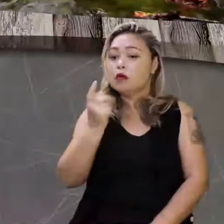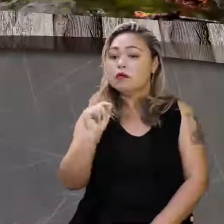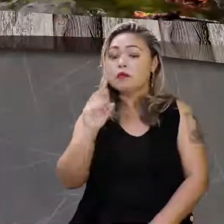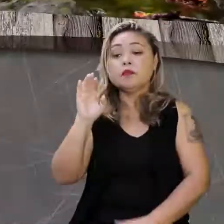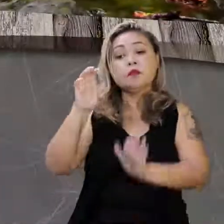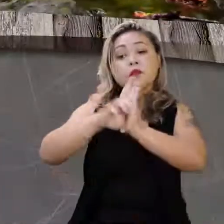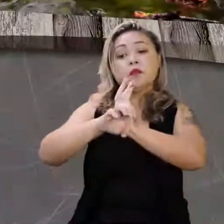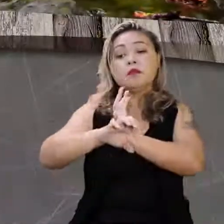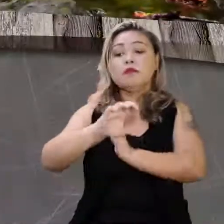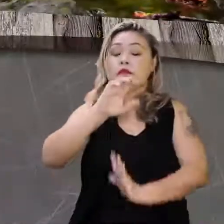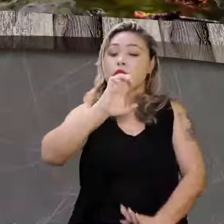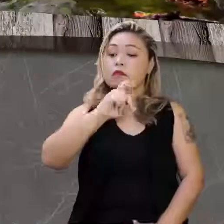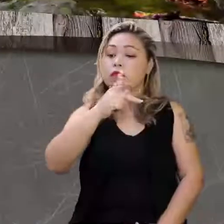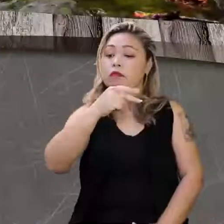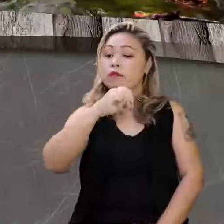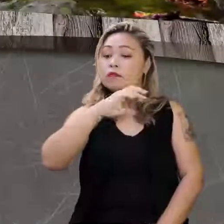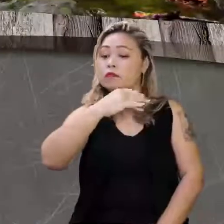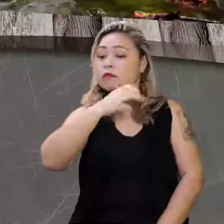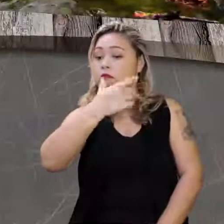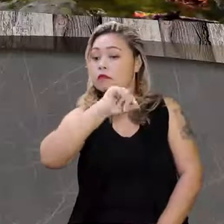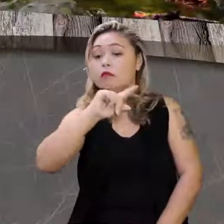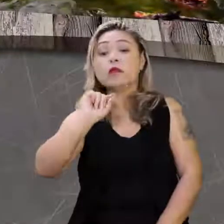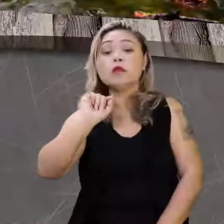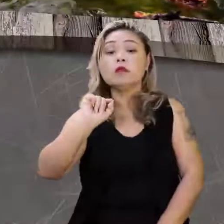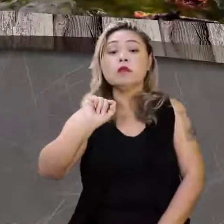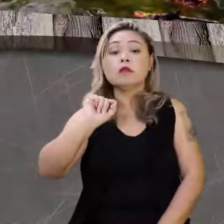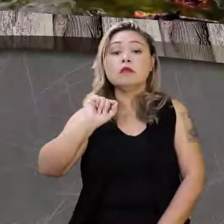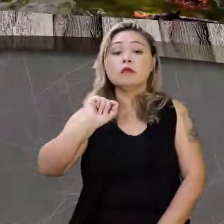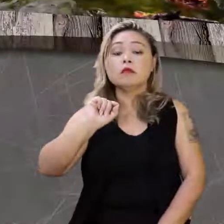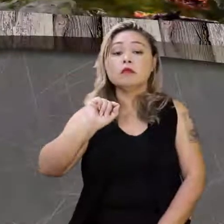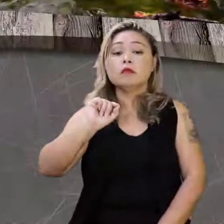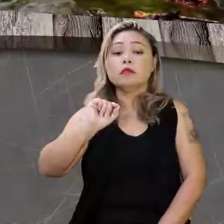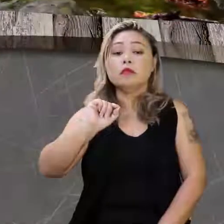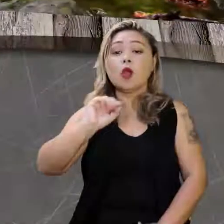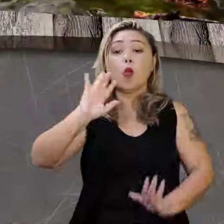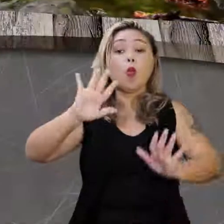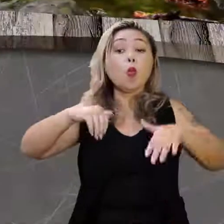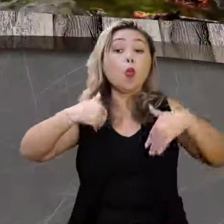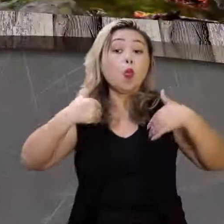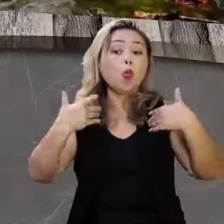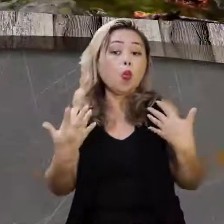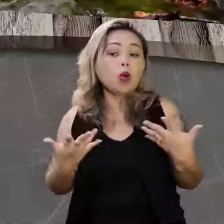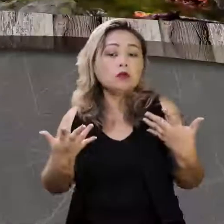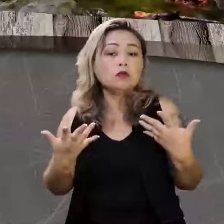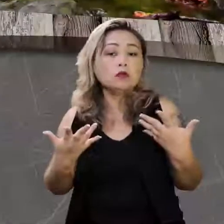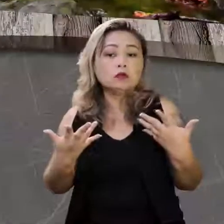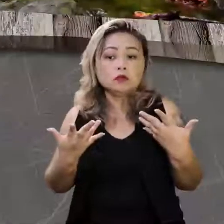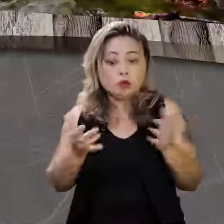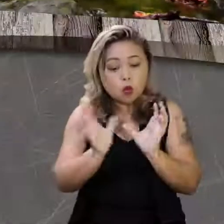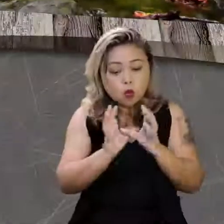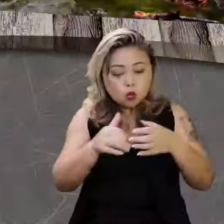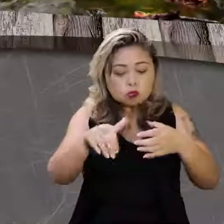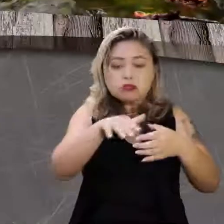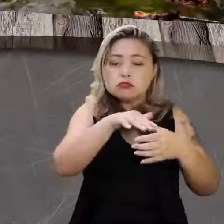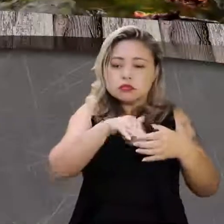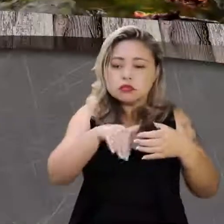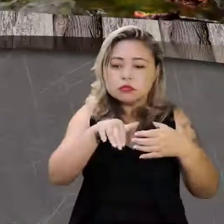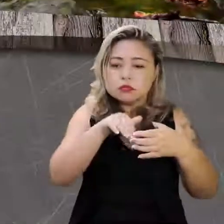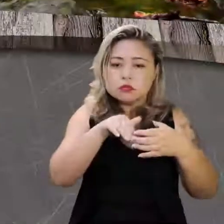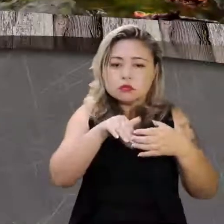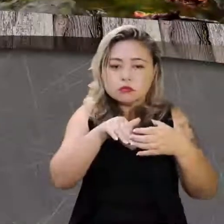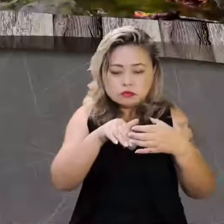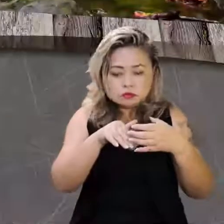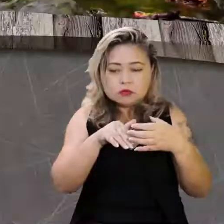do conceito de especiação ou de espécie, que é o seguinte: quando esses indivíduos de